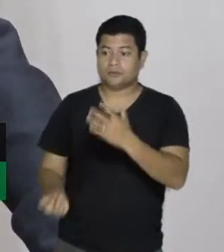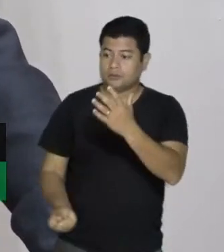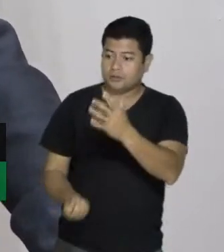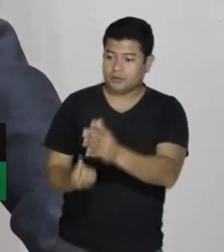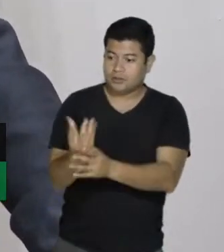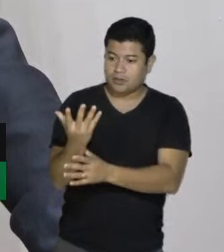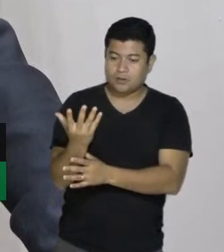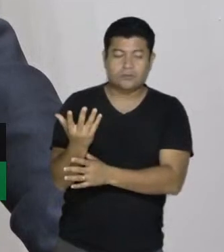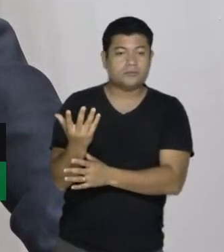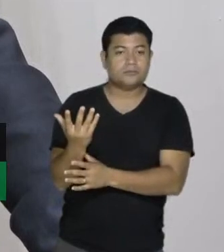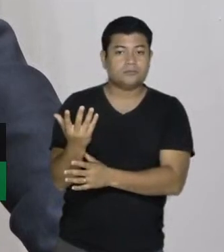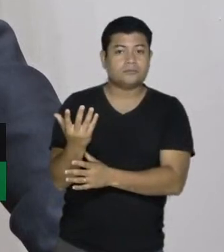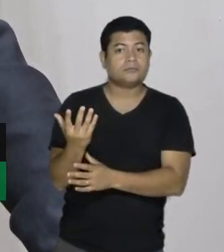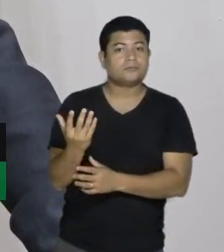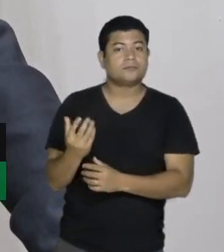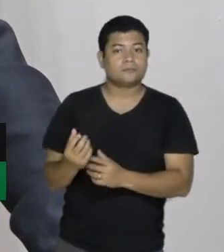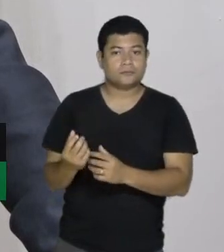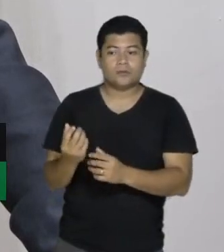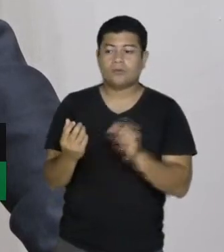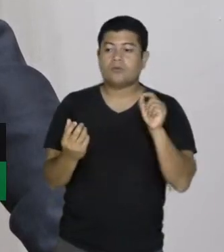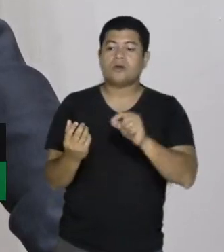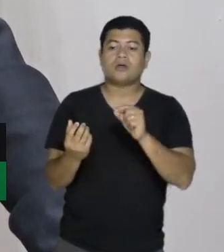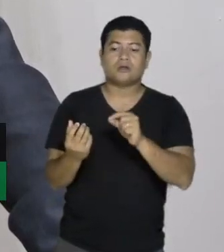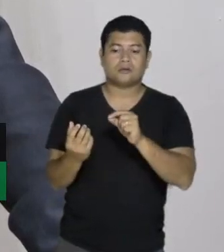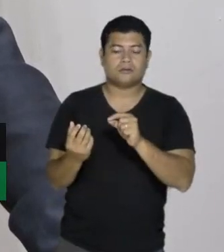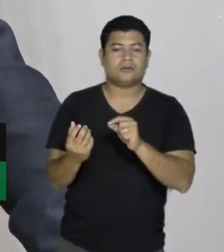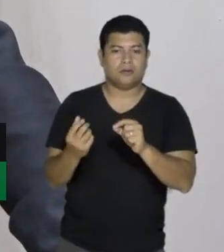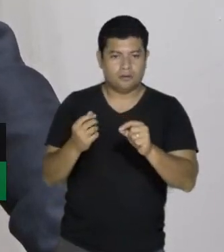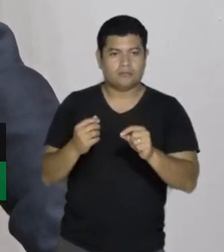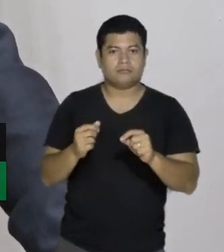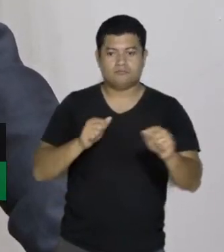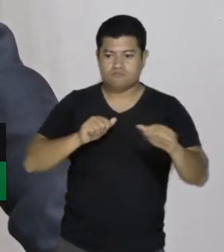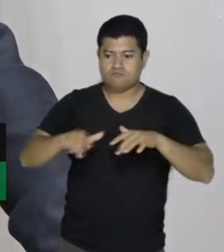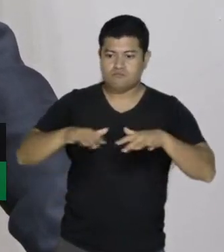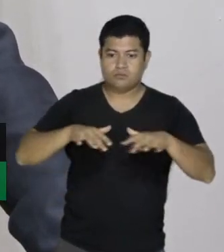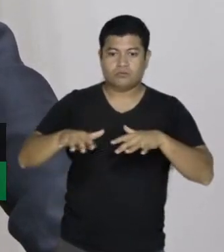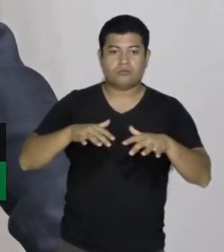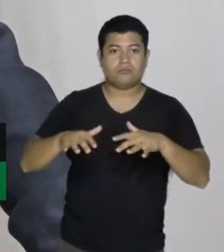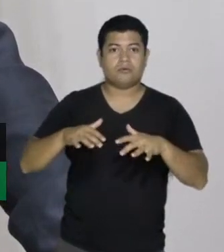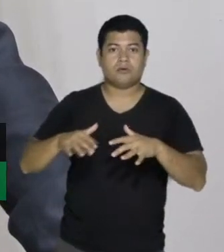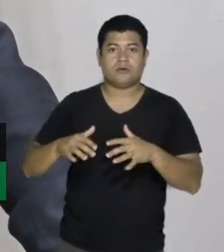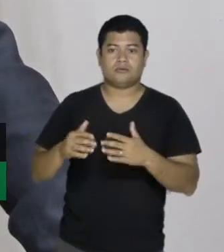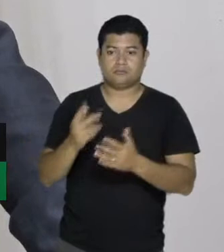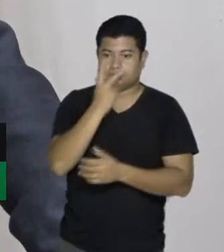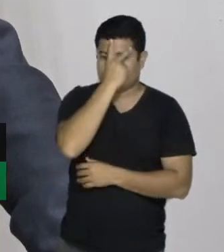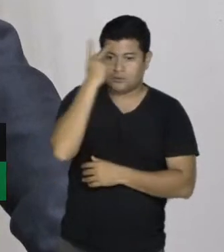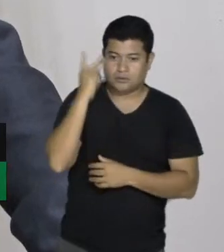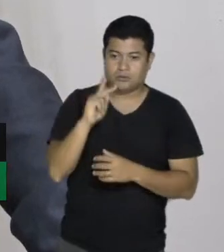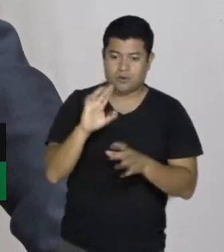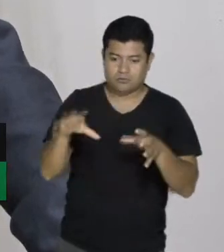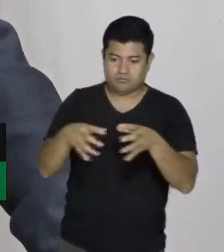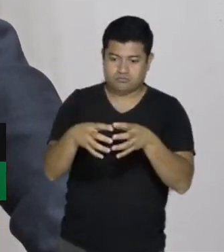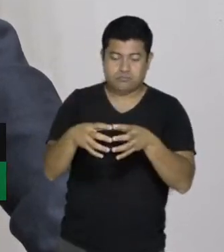o movimento atingido pelas barragens no contexto nacional